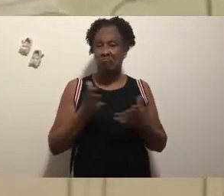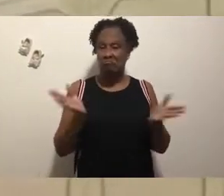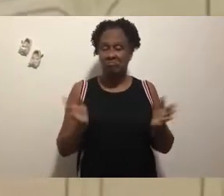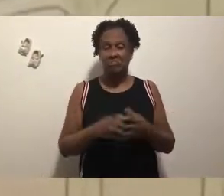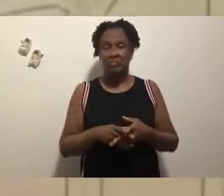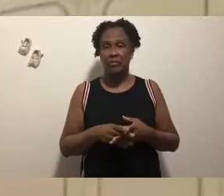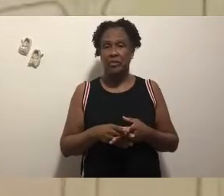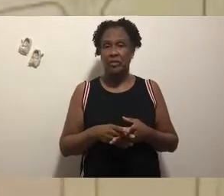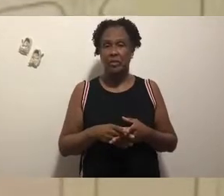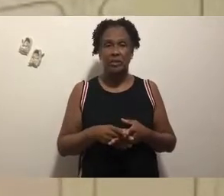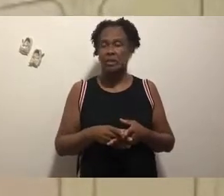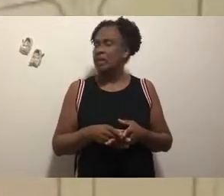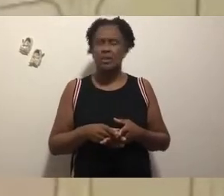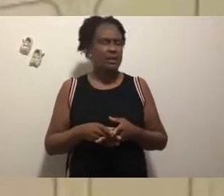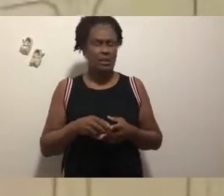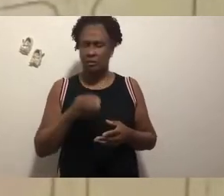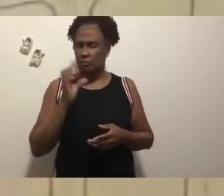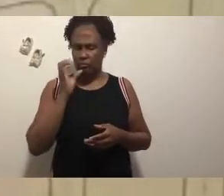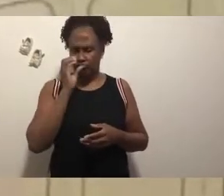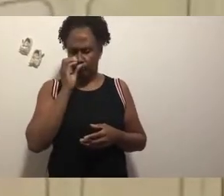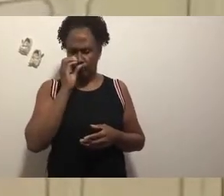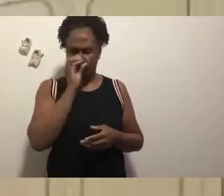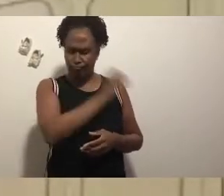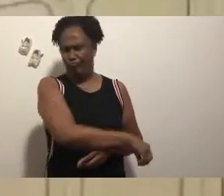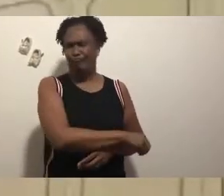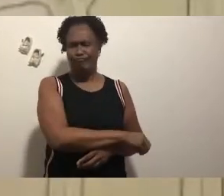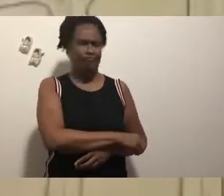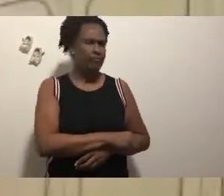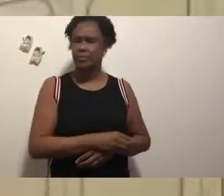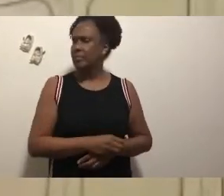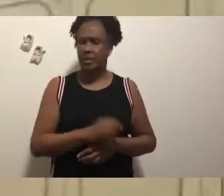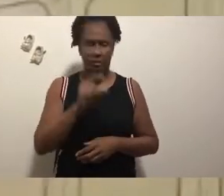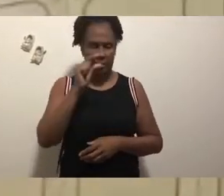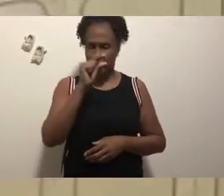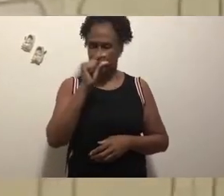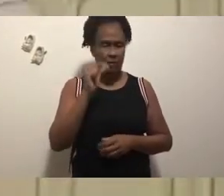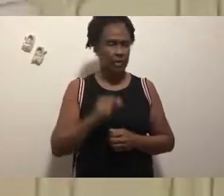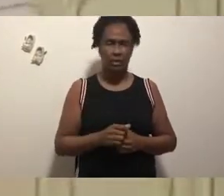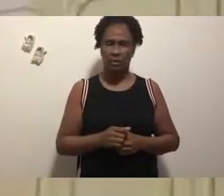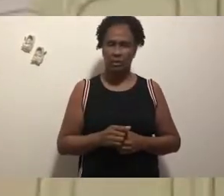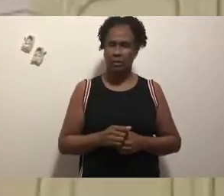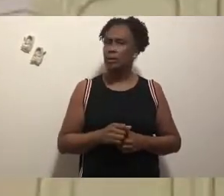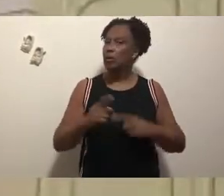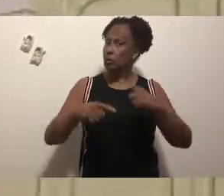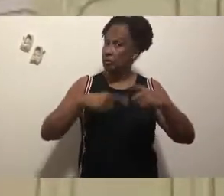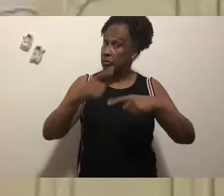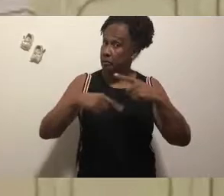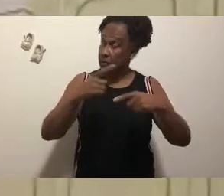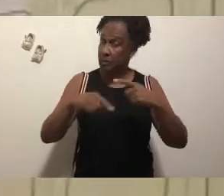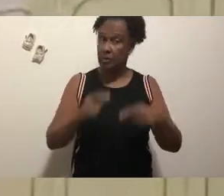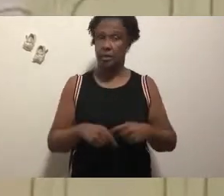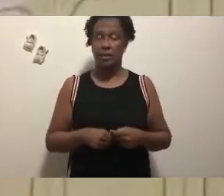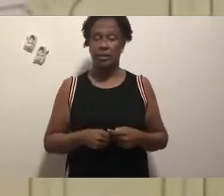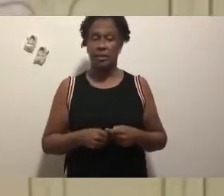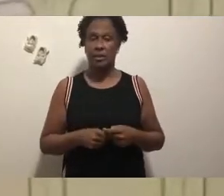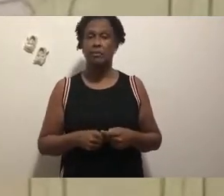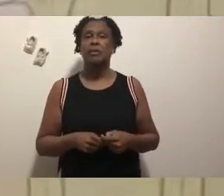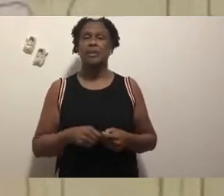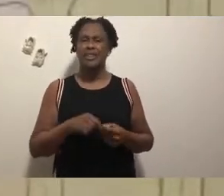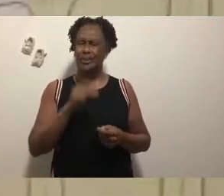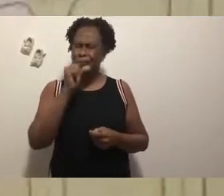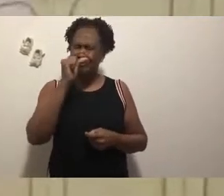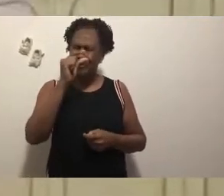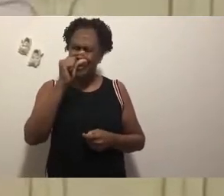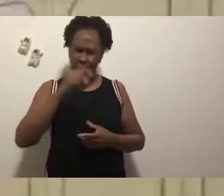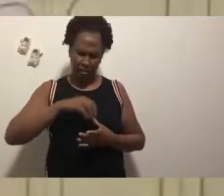devemos desprezar as coisas pequenas. Ao contrário, é com pequenas atitudes